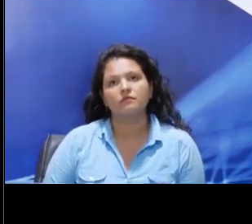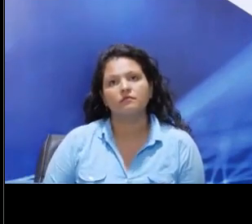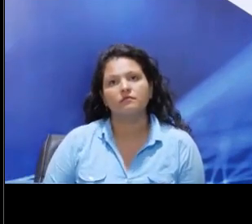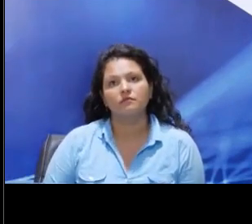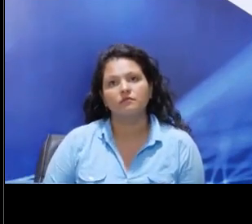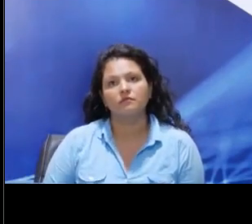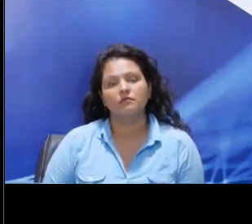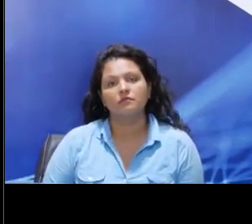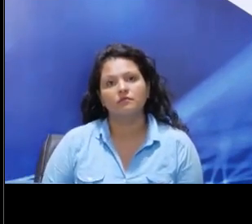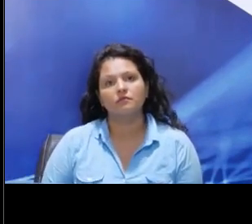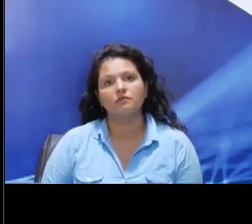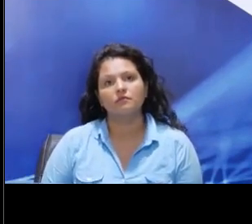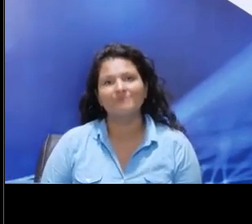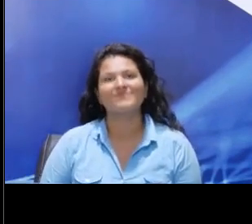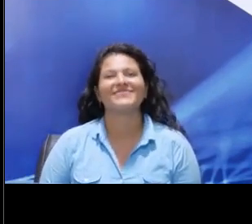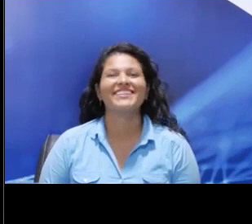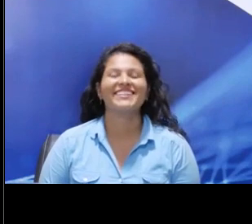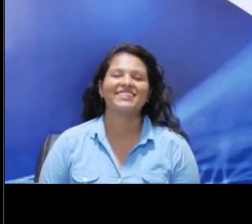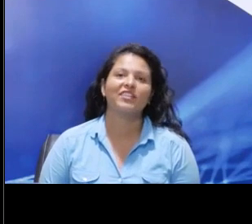20% tranquilamente.